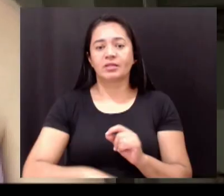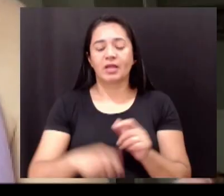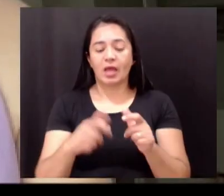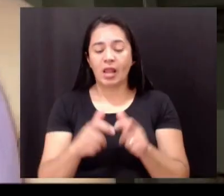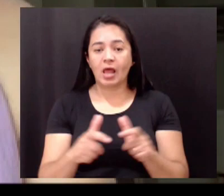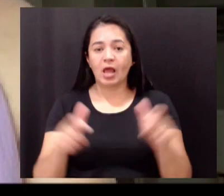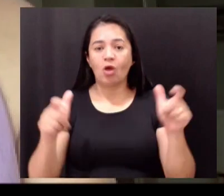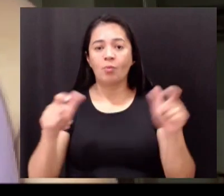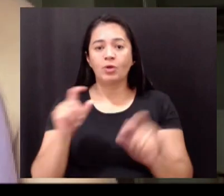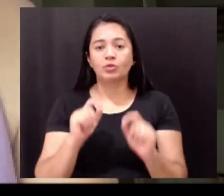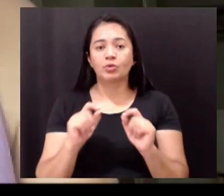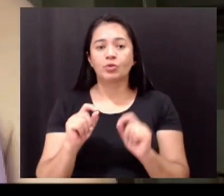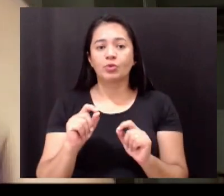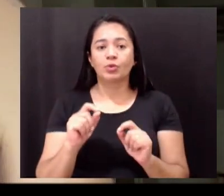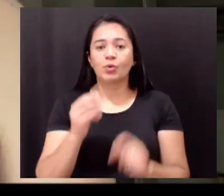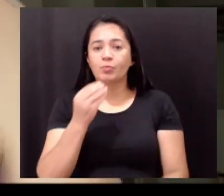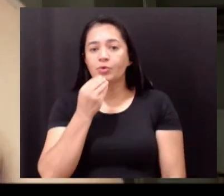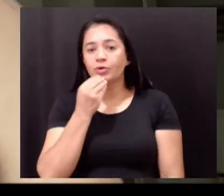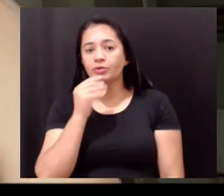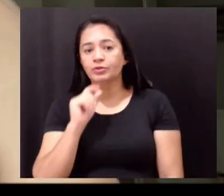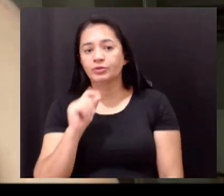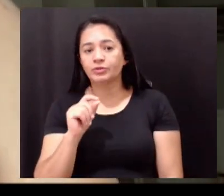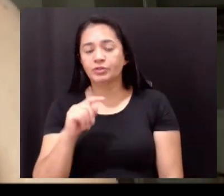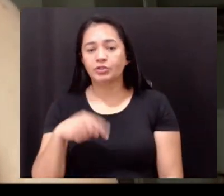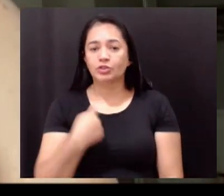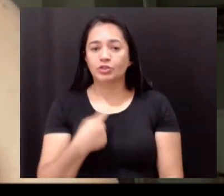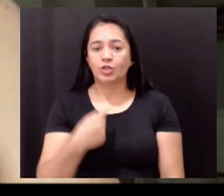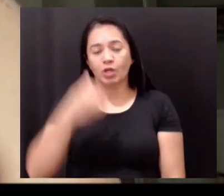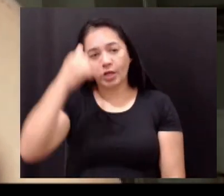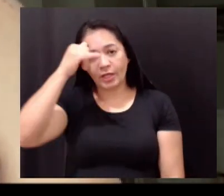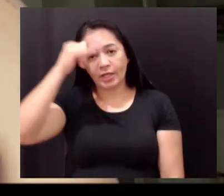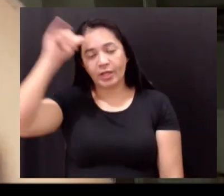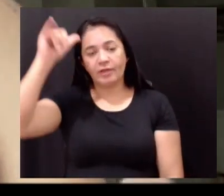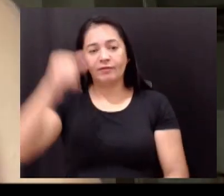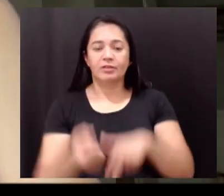de nos prevenir contra infecções por esse